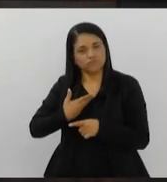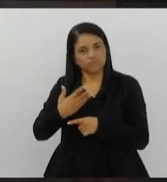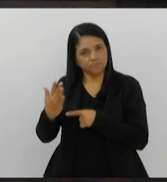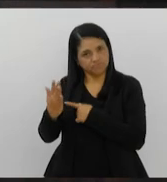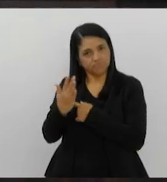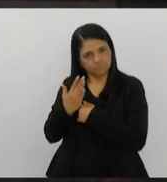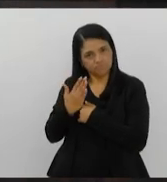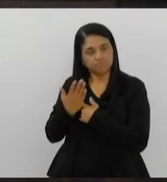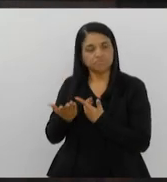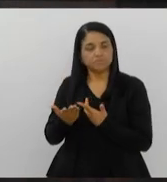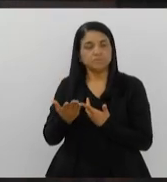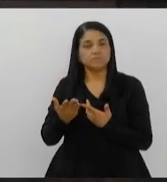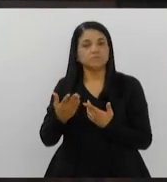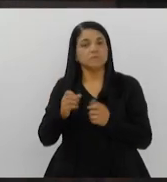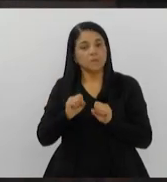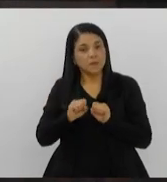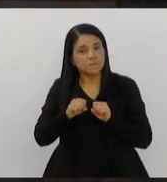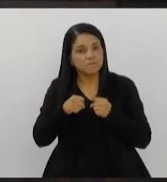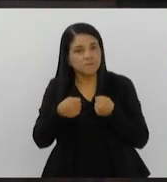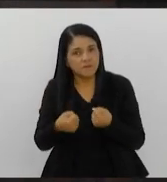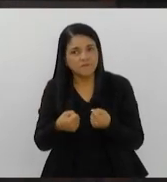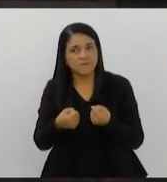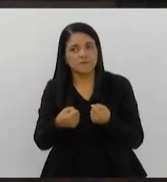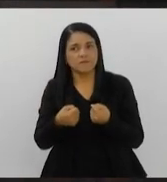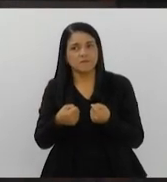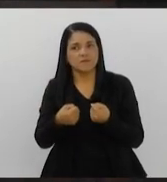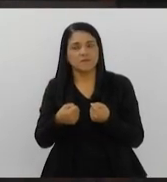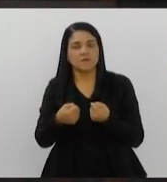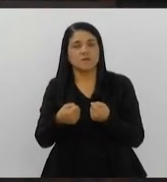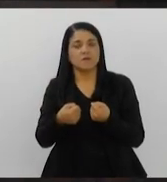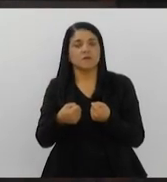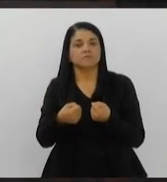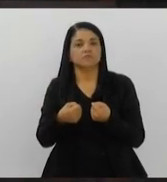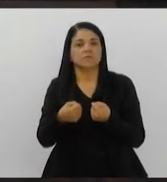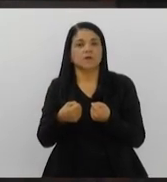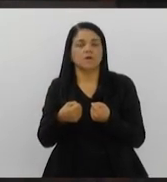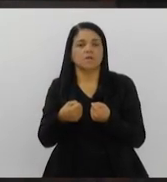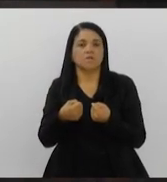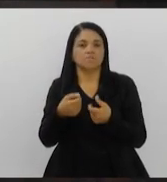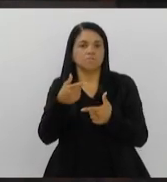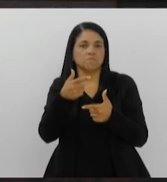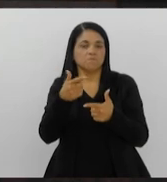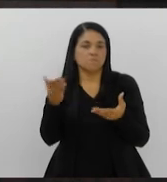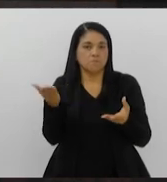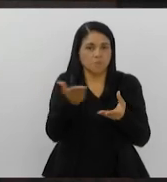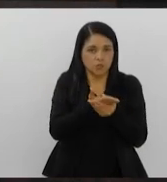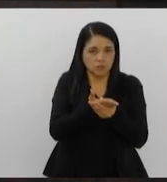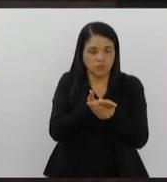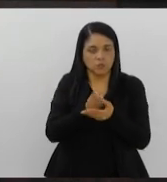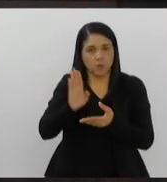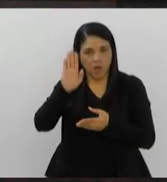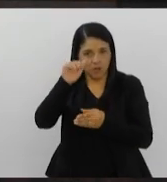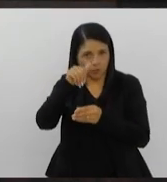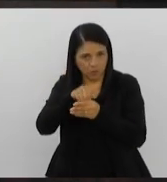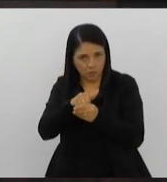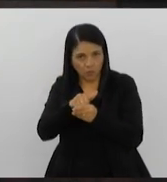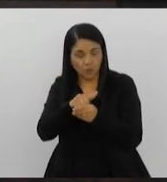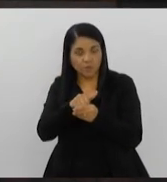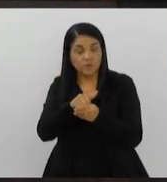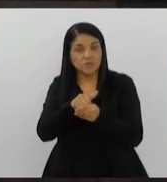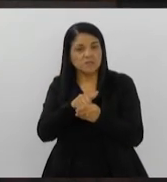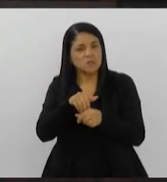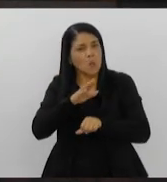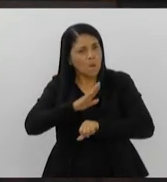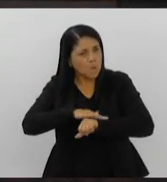amigo para me defender numa causa eleitoral e naquele momento a gente não